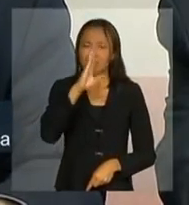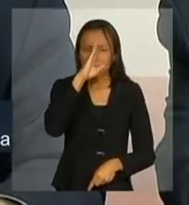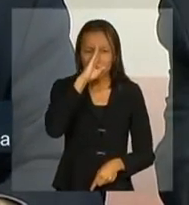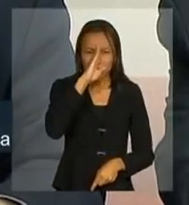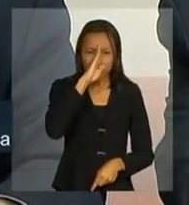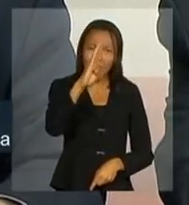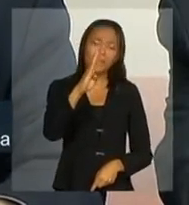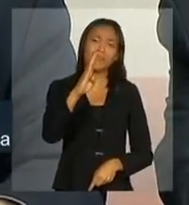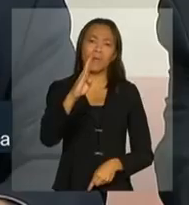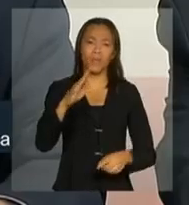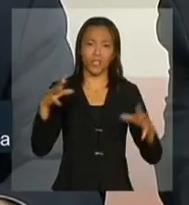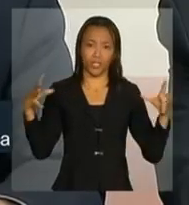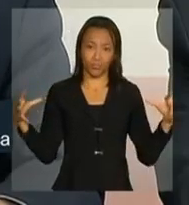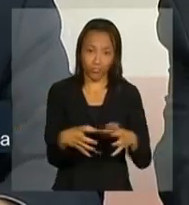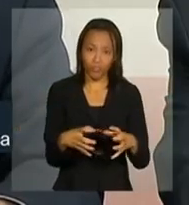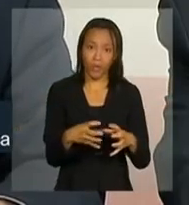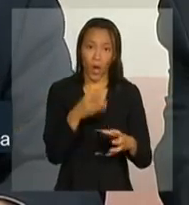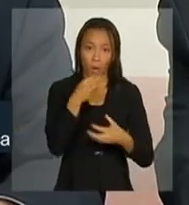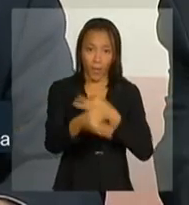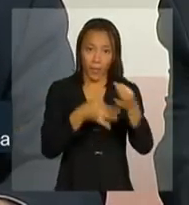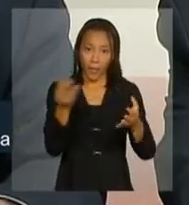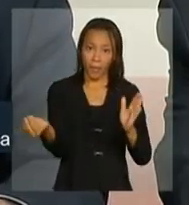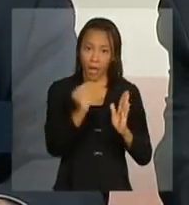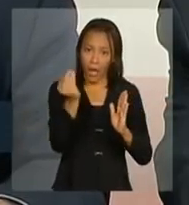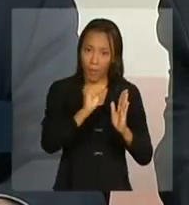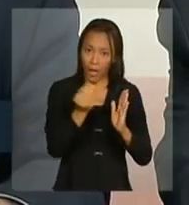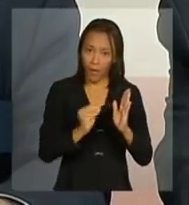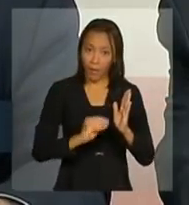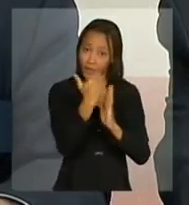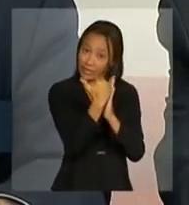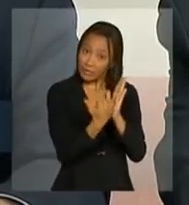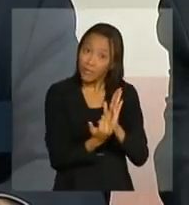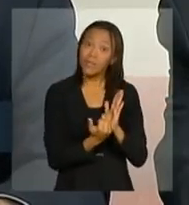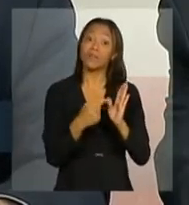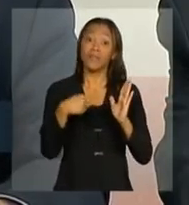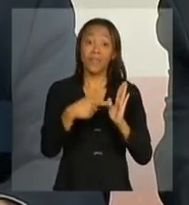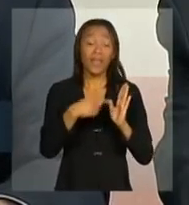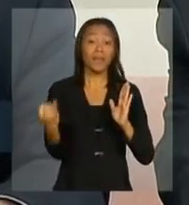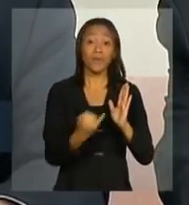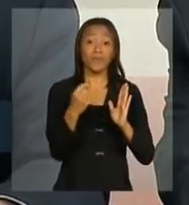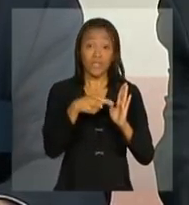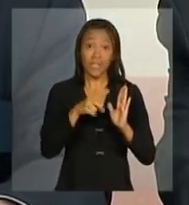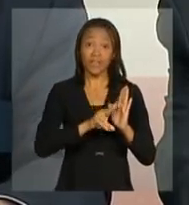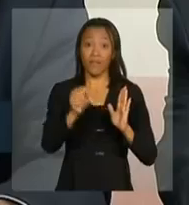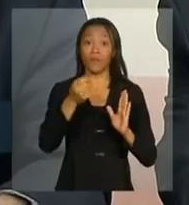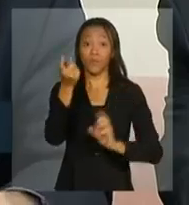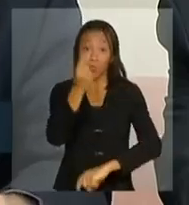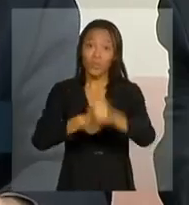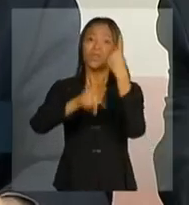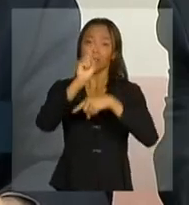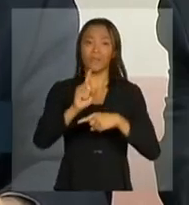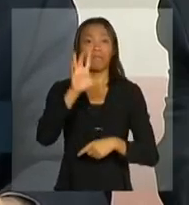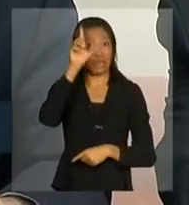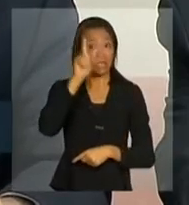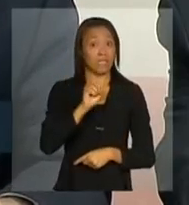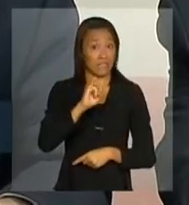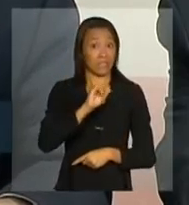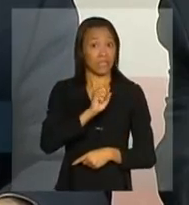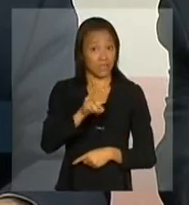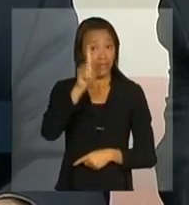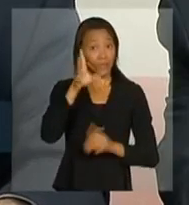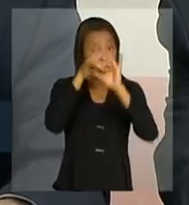da composição desse plano e essencial e definitivo para o sucesso que esse plano, se Deus quiser,